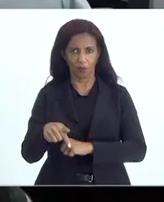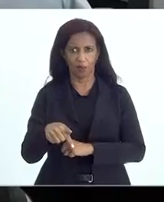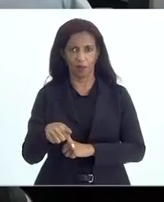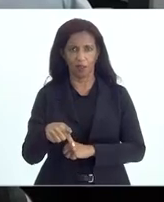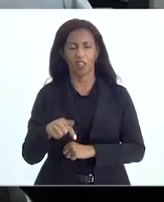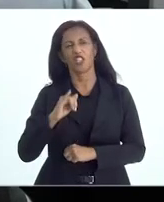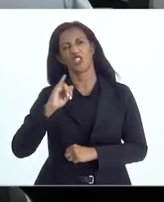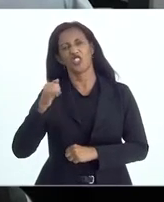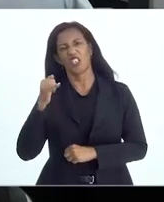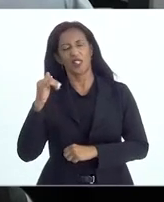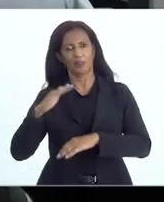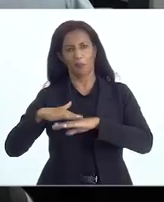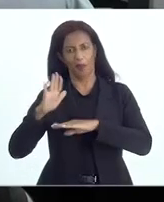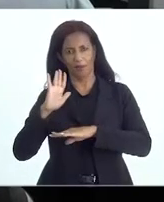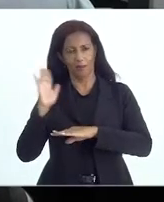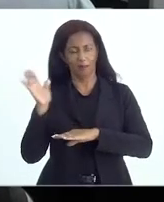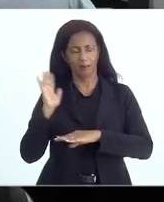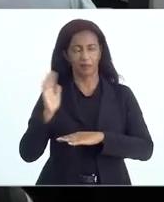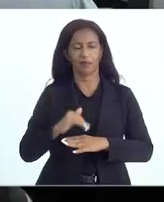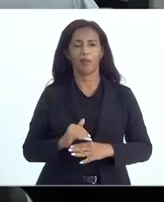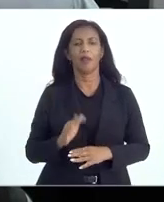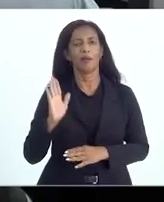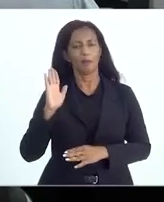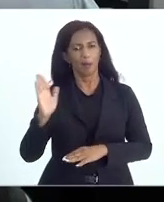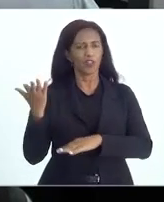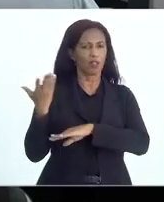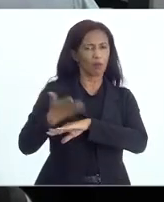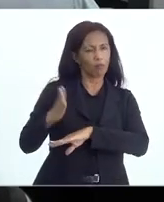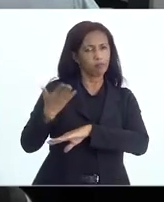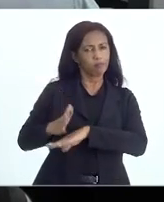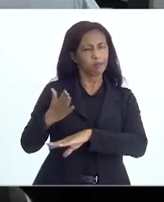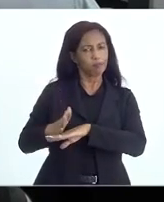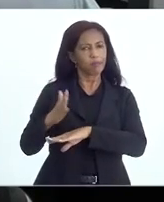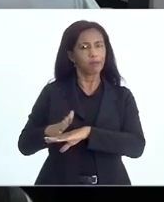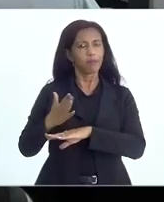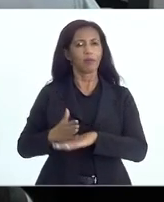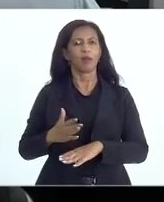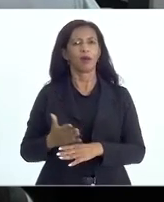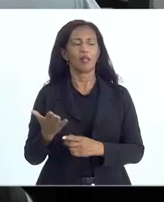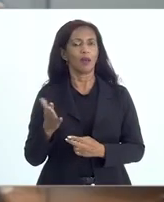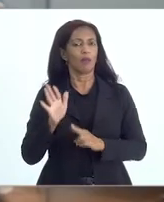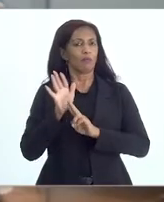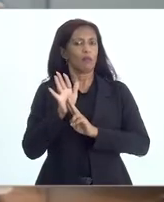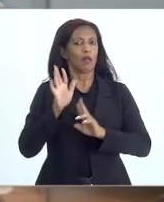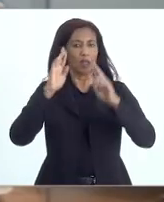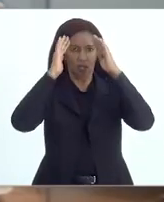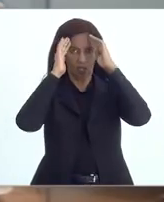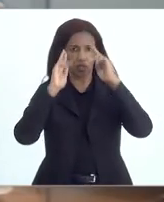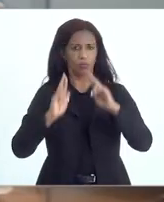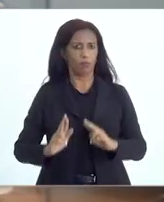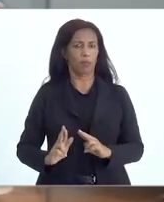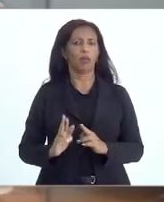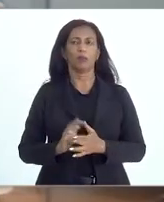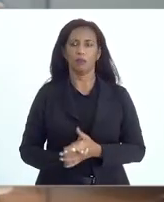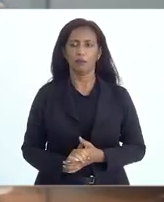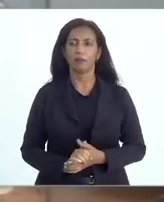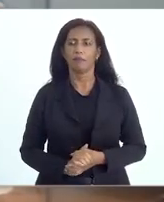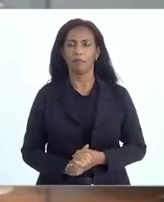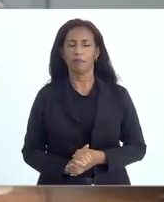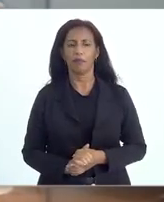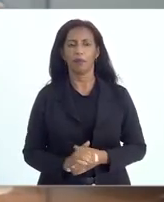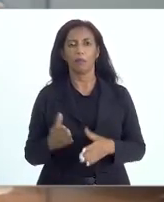máximo janeiro mas estão lá atuando então só mostra o respeito do Corpo de Bombeiros pela